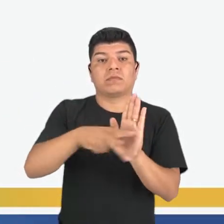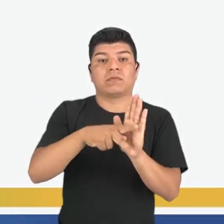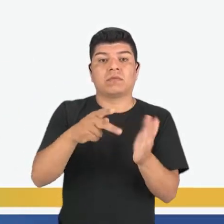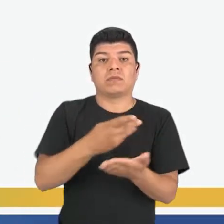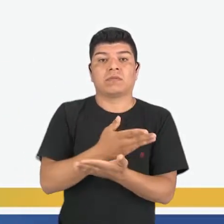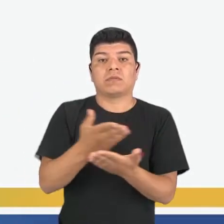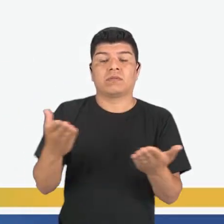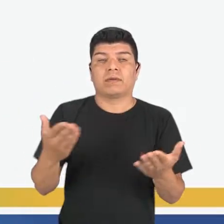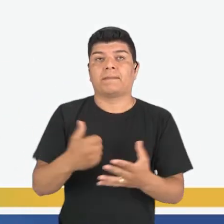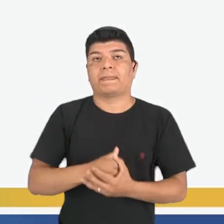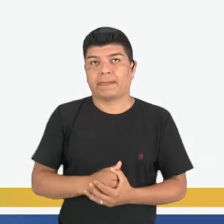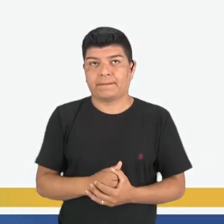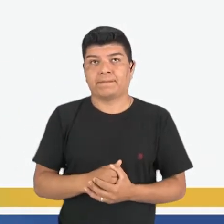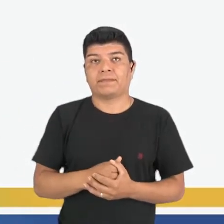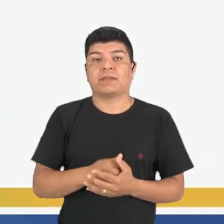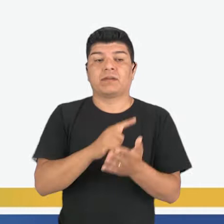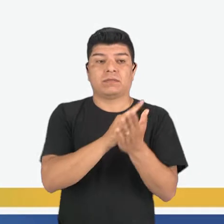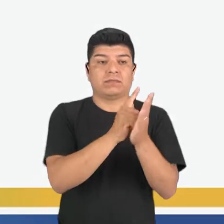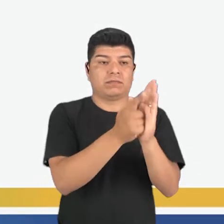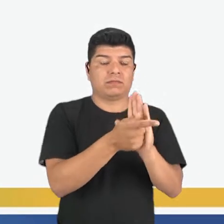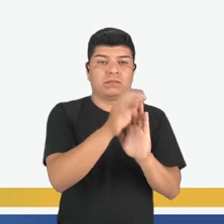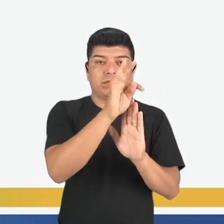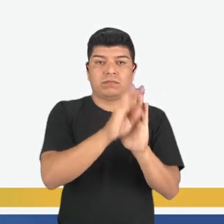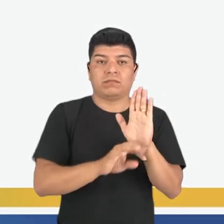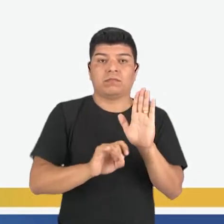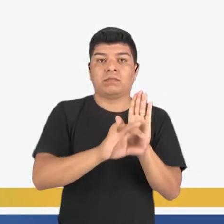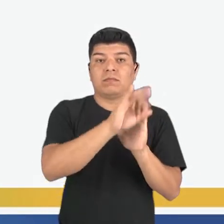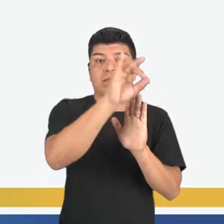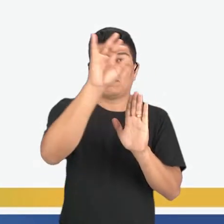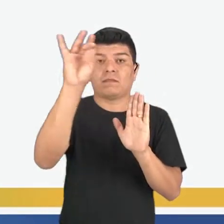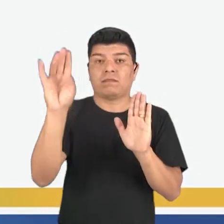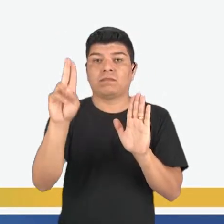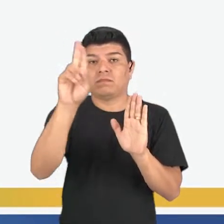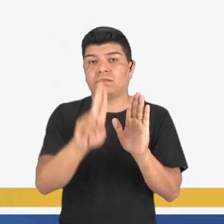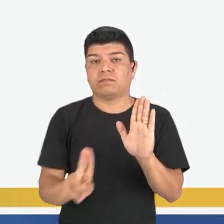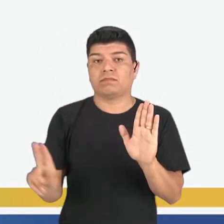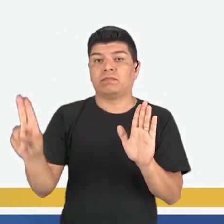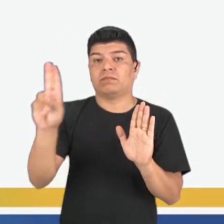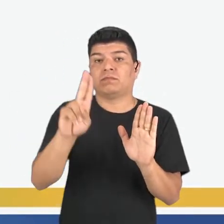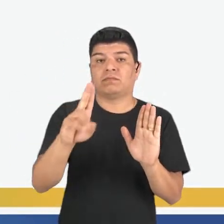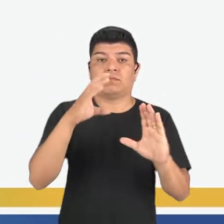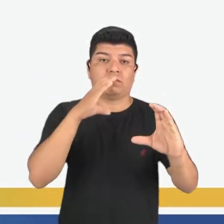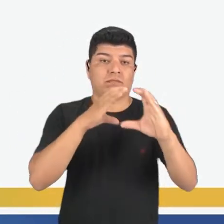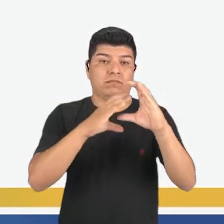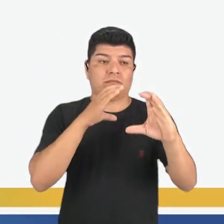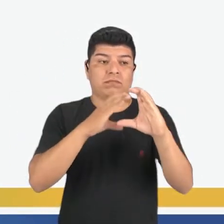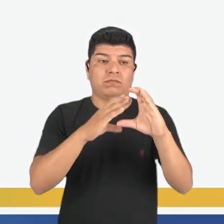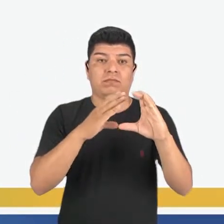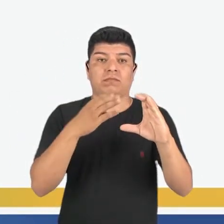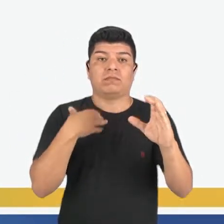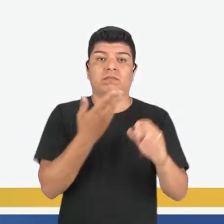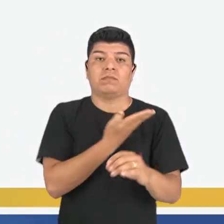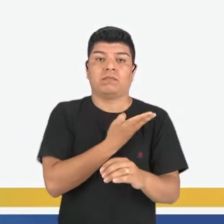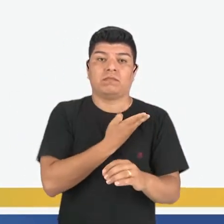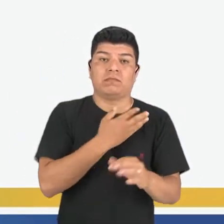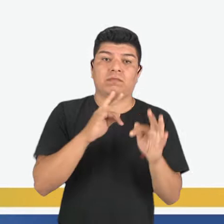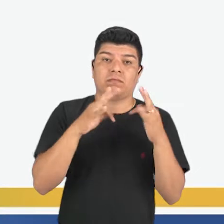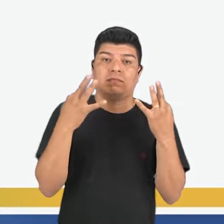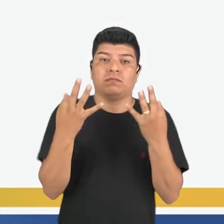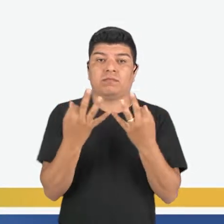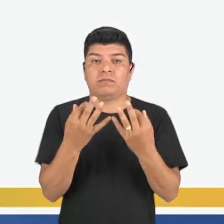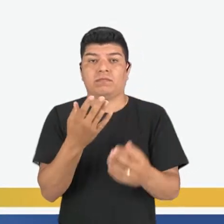Carta pessoal é um gênero textual especialmente utilizado na comunicação com amigos,